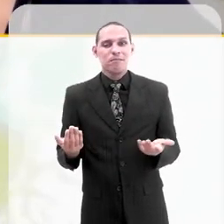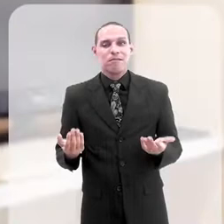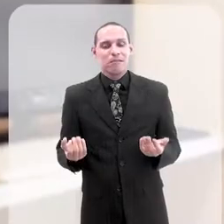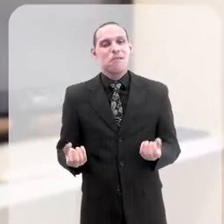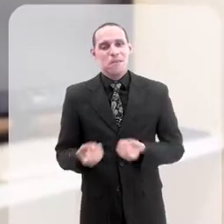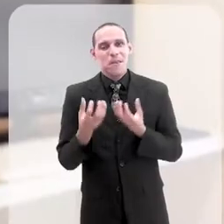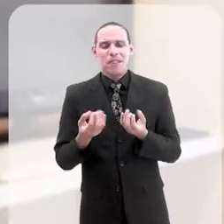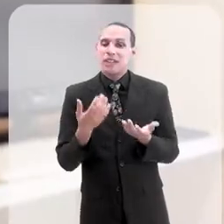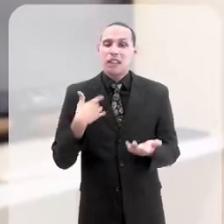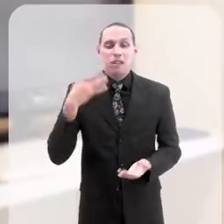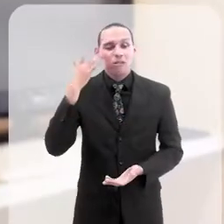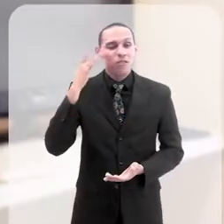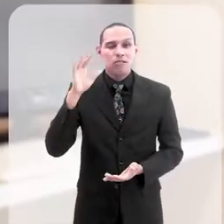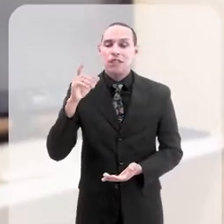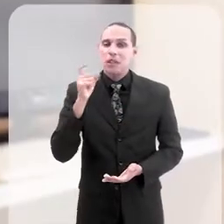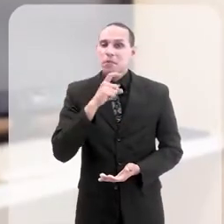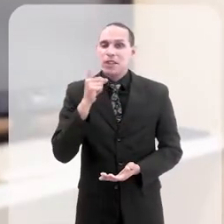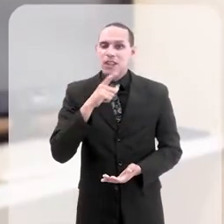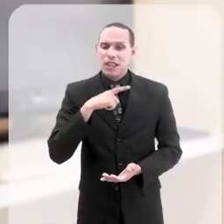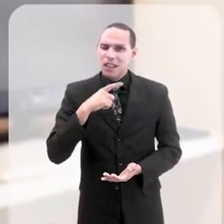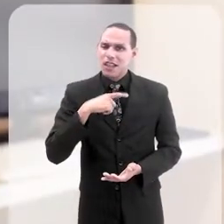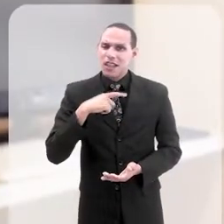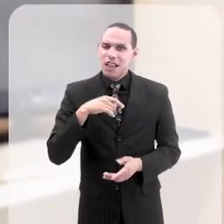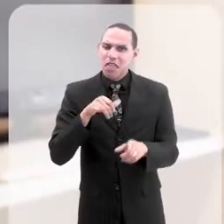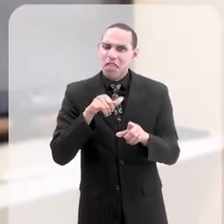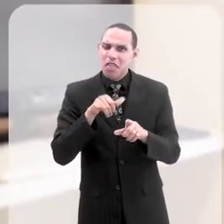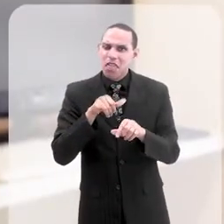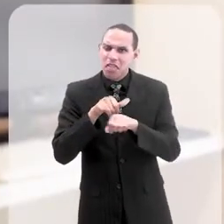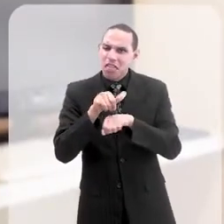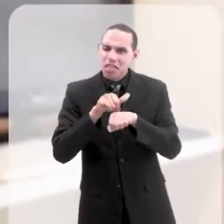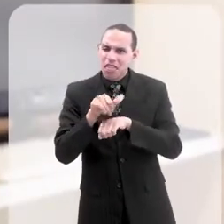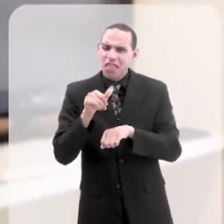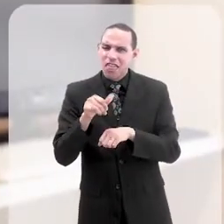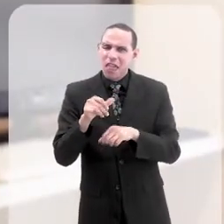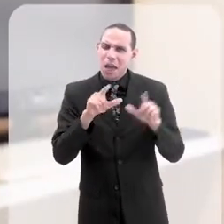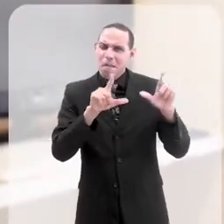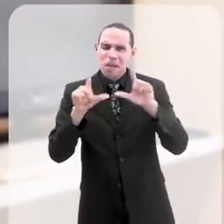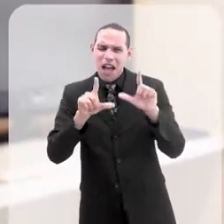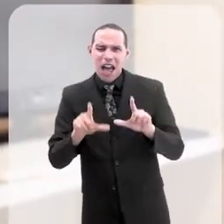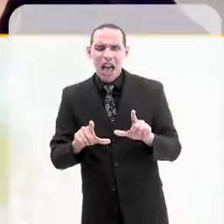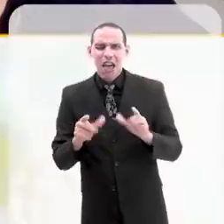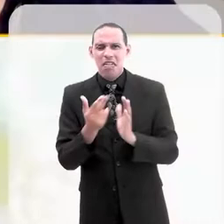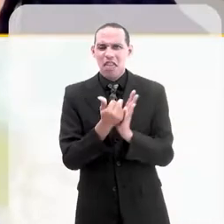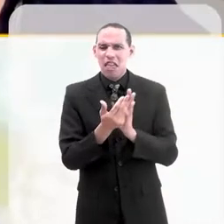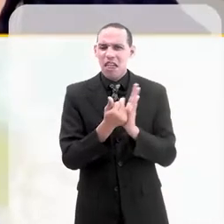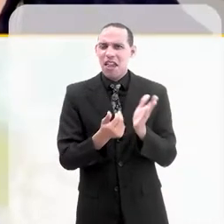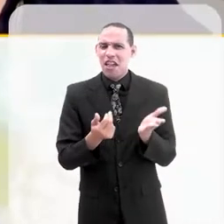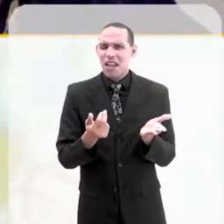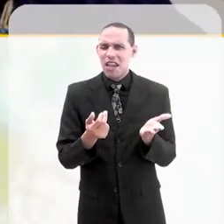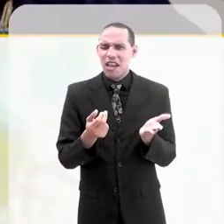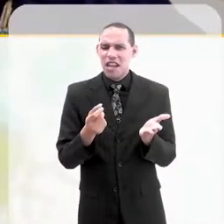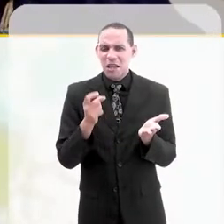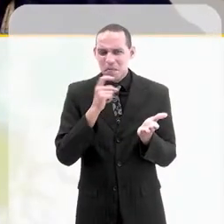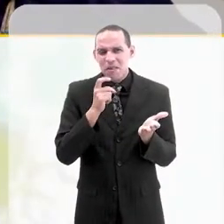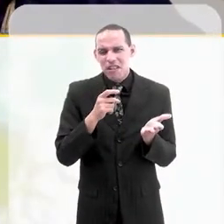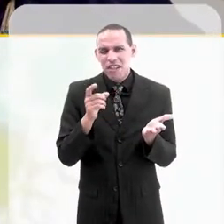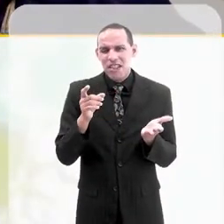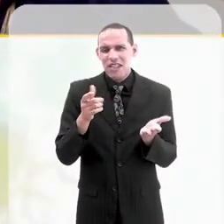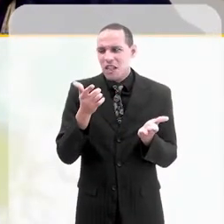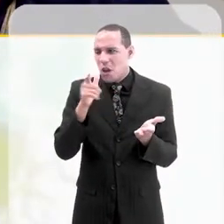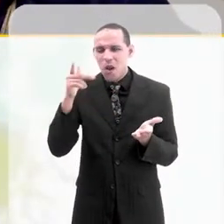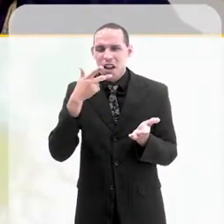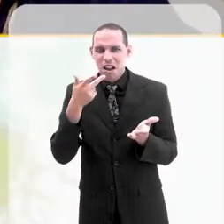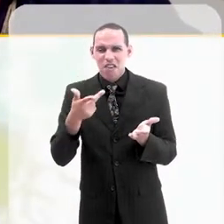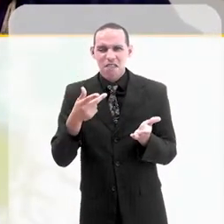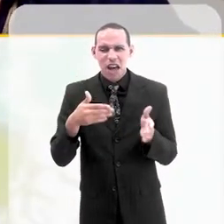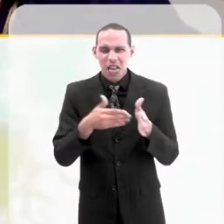sabia que acho. existia esse mito. Ah, se usar placa, se usar desenho, Existe. ele ou ela não. Não, eu vou te Caramba. falar, e